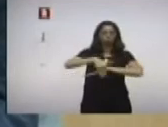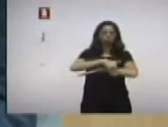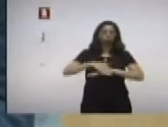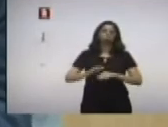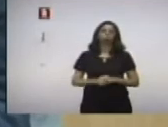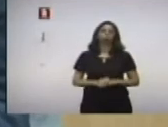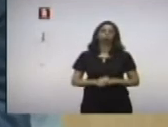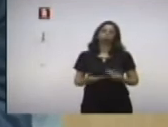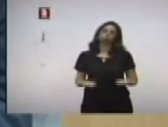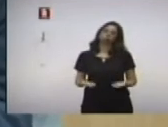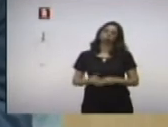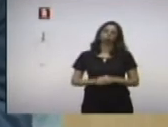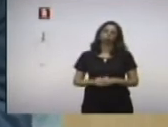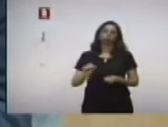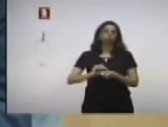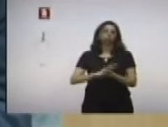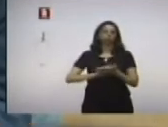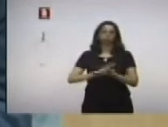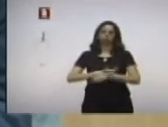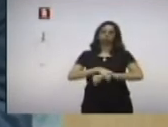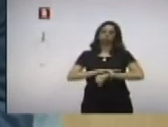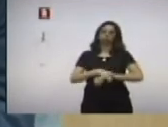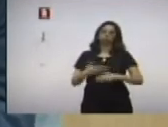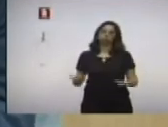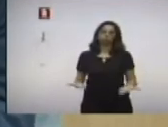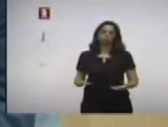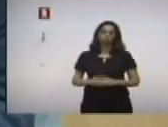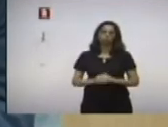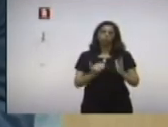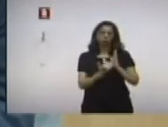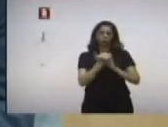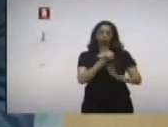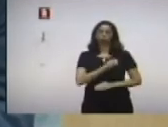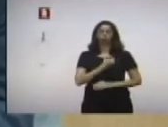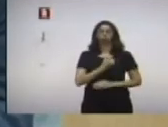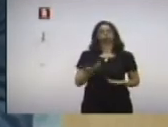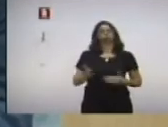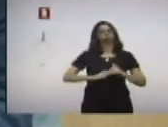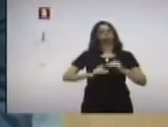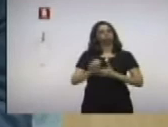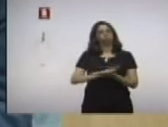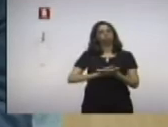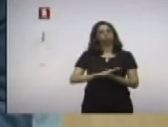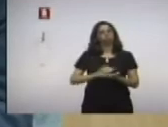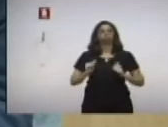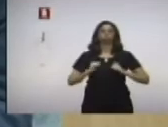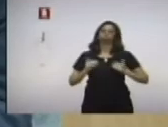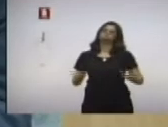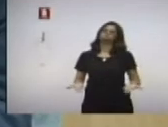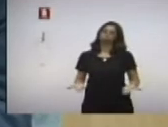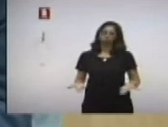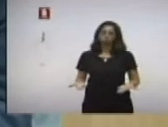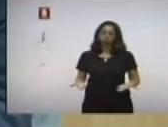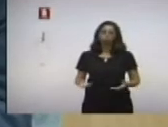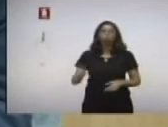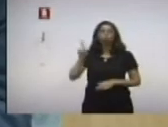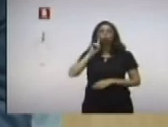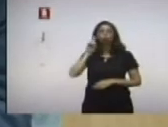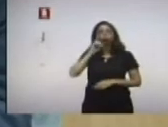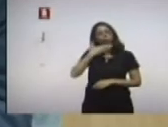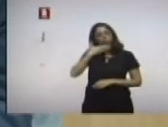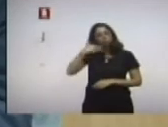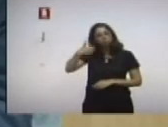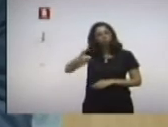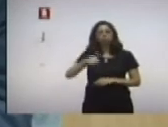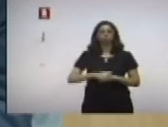rua isso é lógico e fala que não fez nada para segurança os 20 Se melhorar eu falar que não fez nada Lógico que tem que melhorar cada dia mais